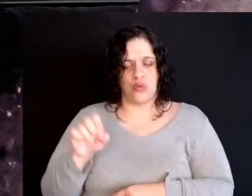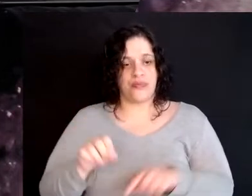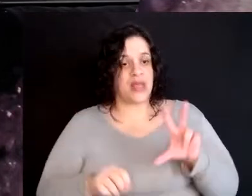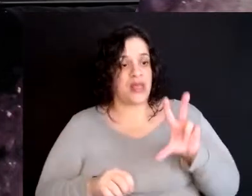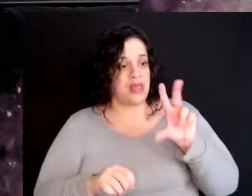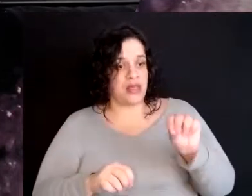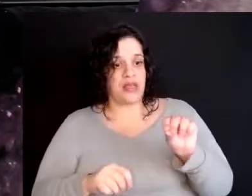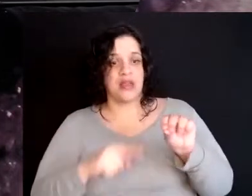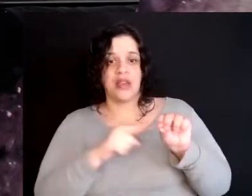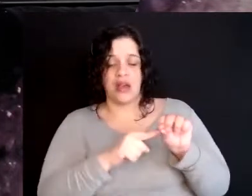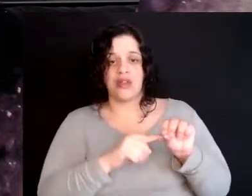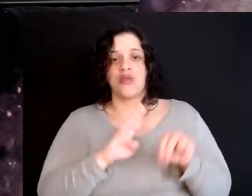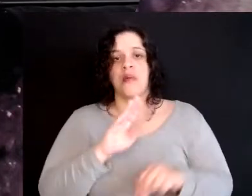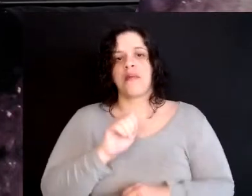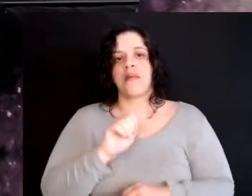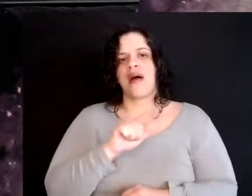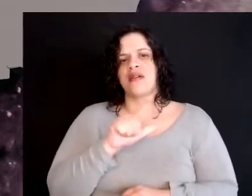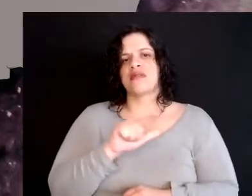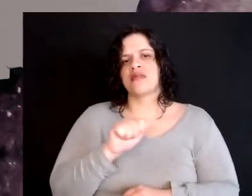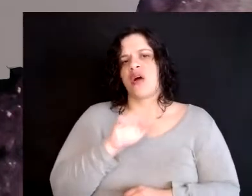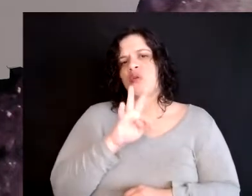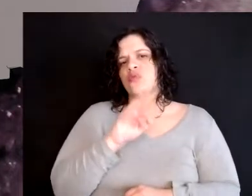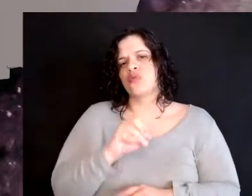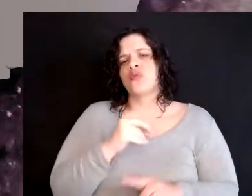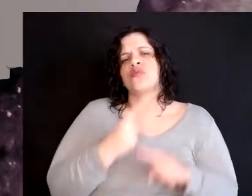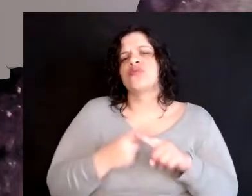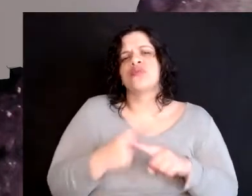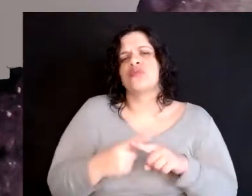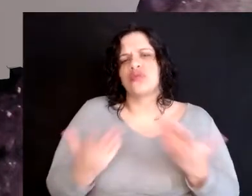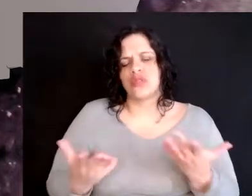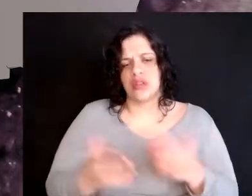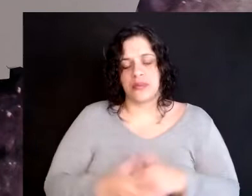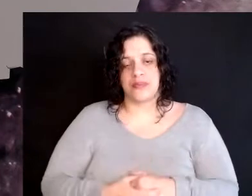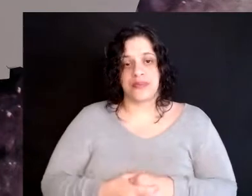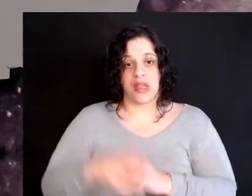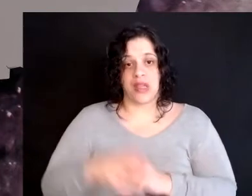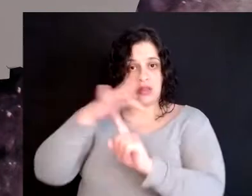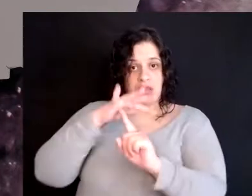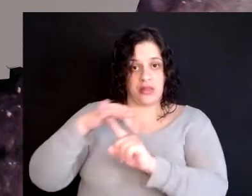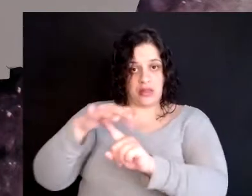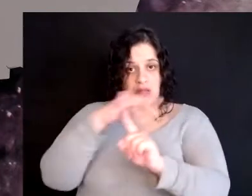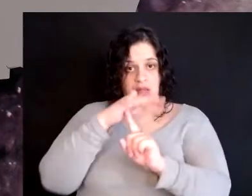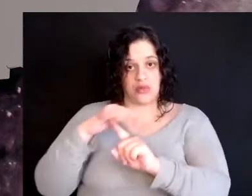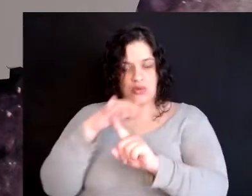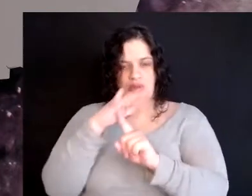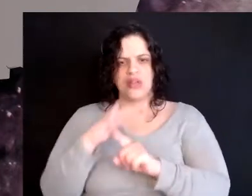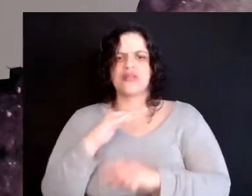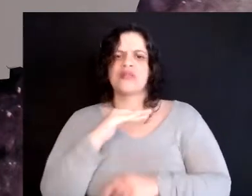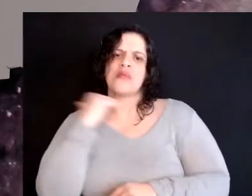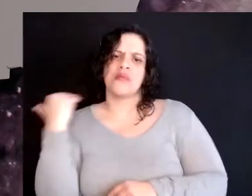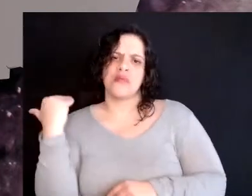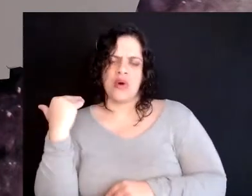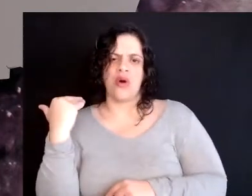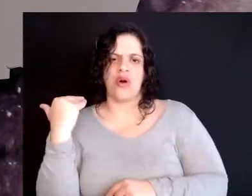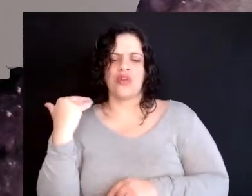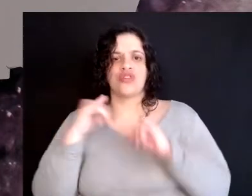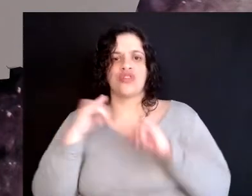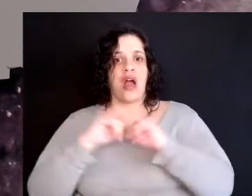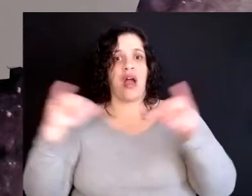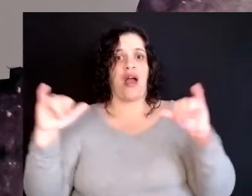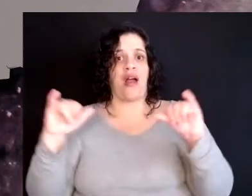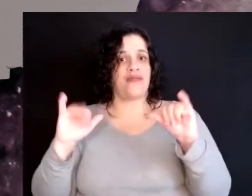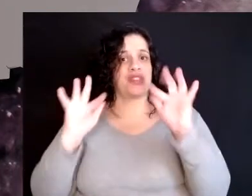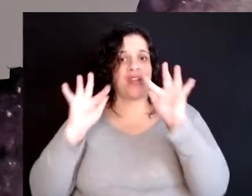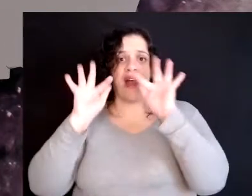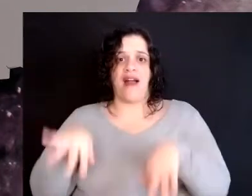é basáltico. Por quê? Porque na natureza, a morte anuncia o fim de um